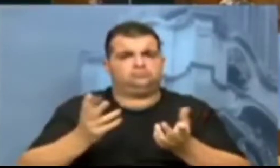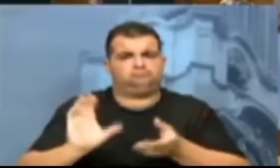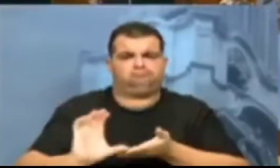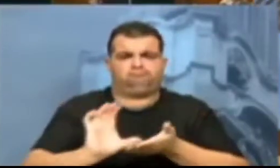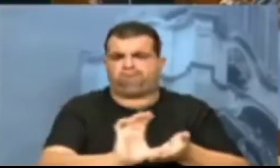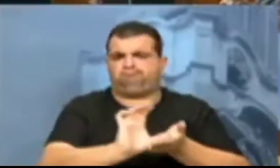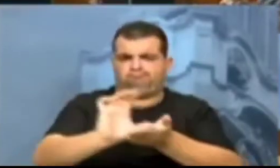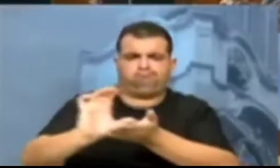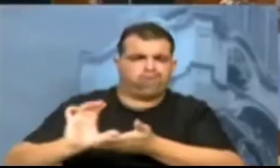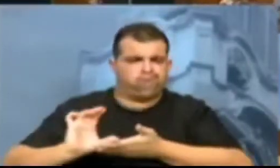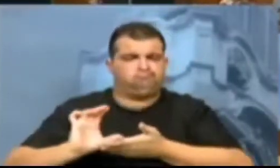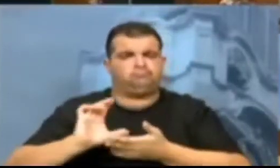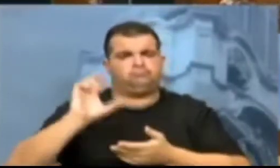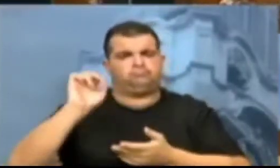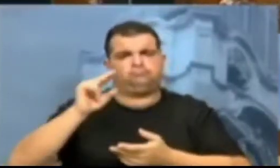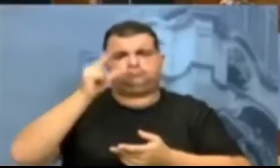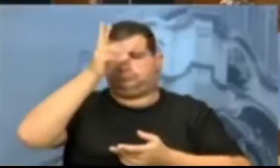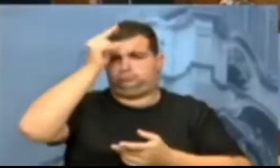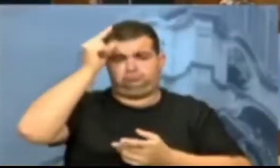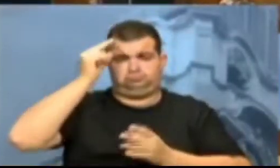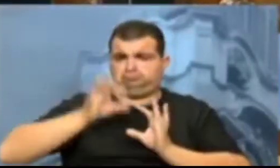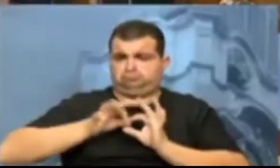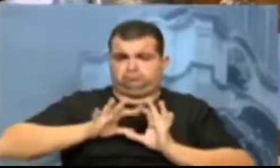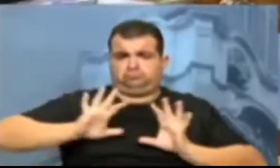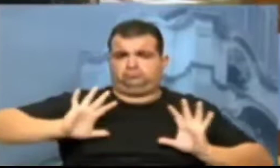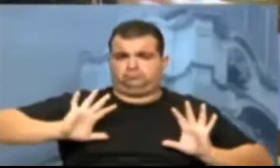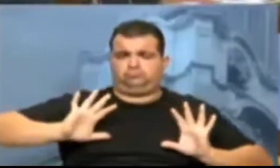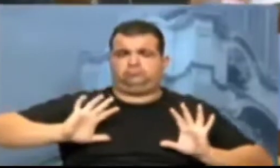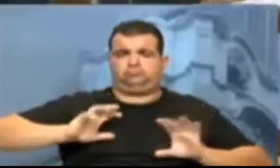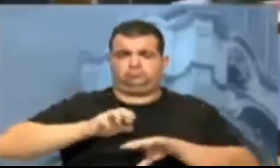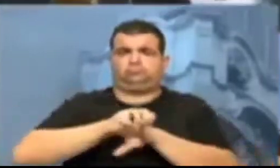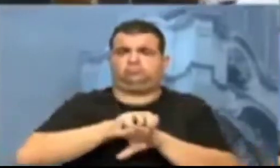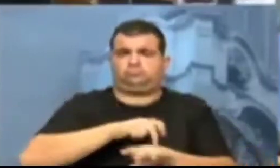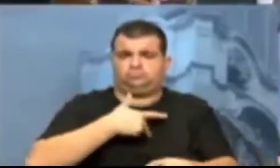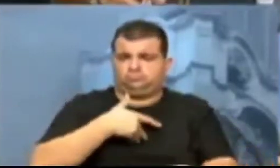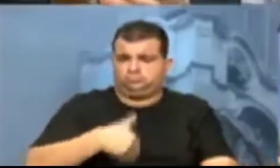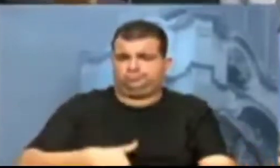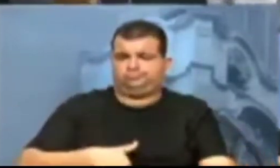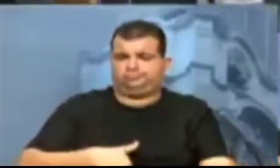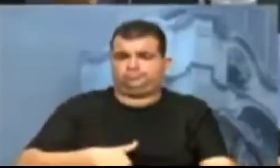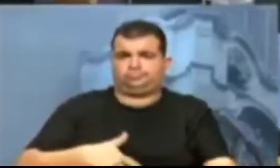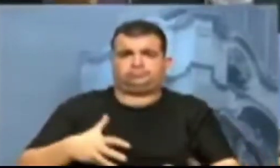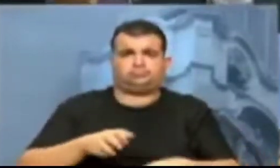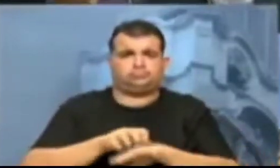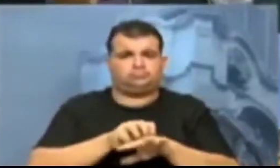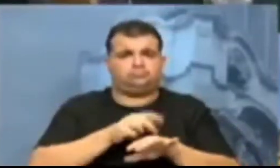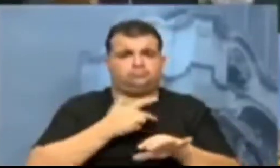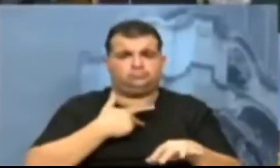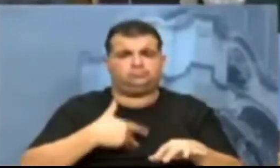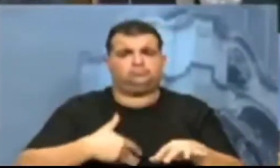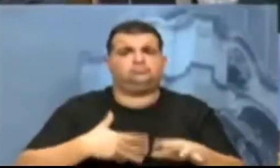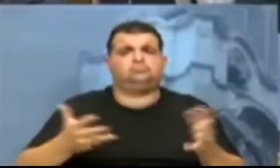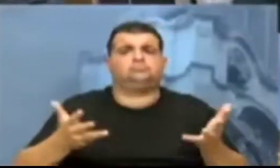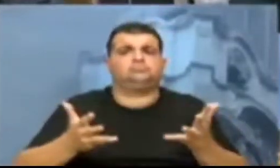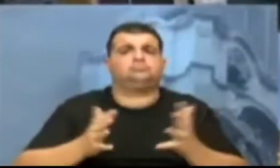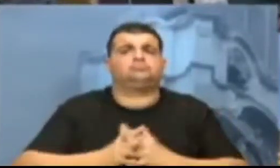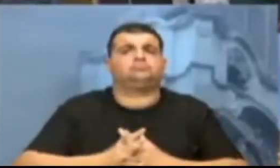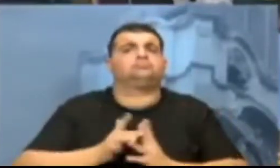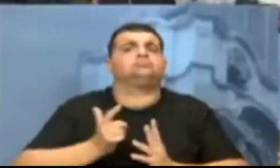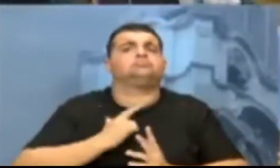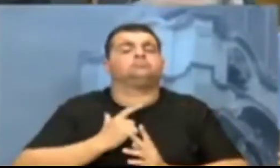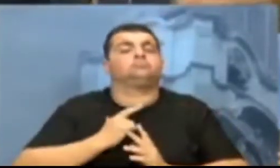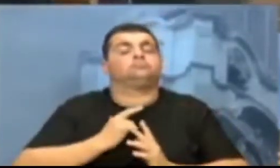ou a Prefeitura abdica de alocar recursos no transporte público, e hoje o transporte público existe